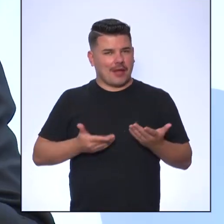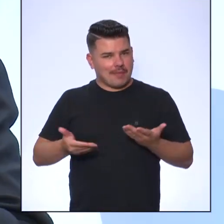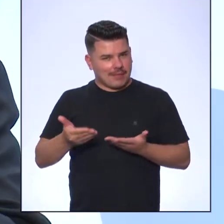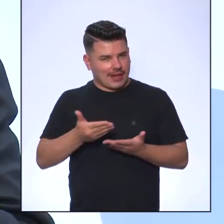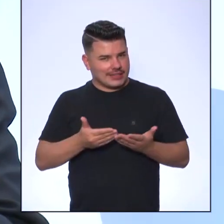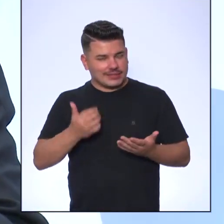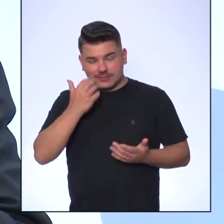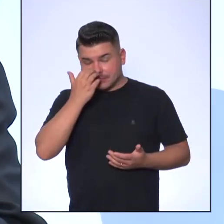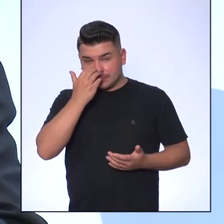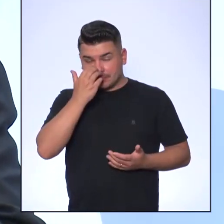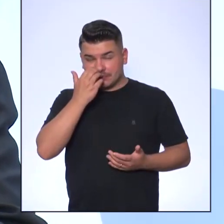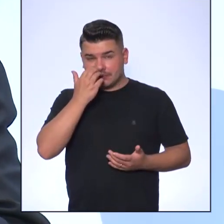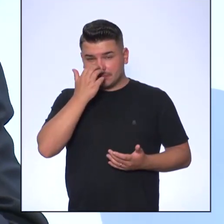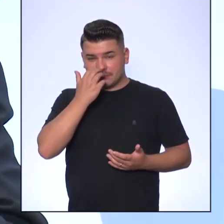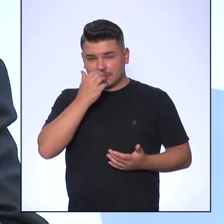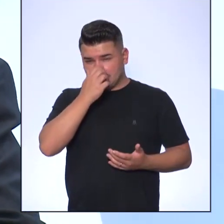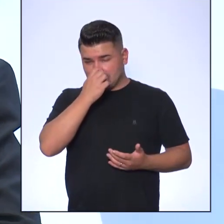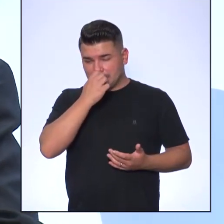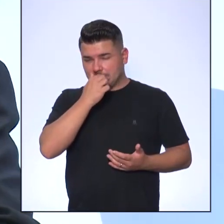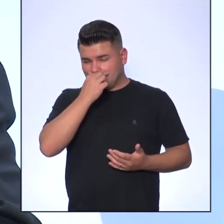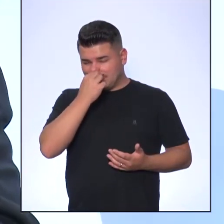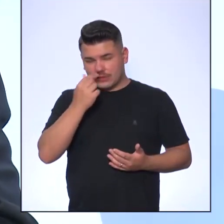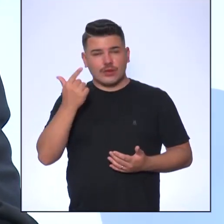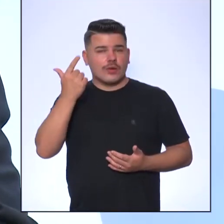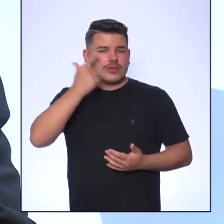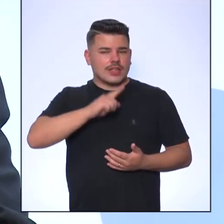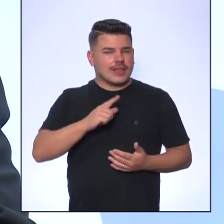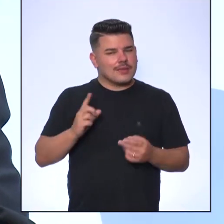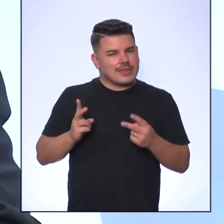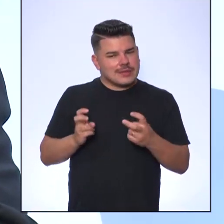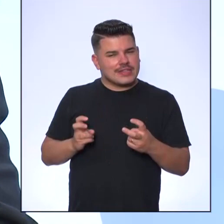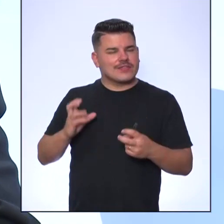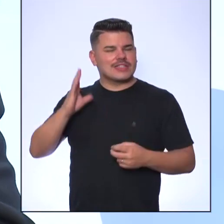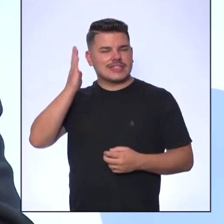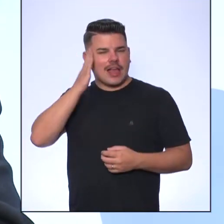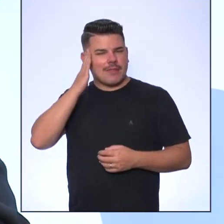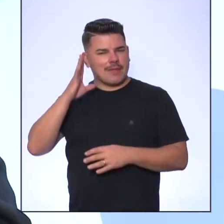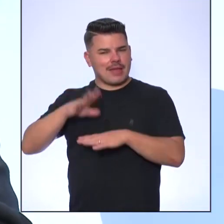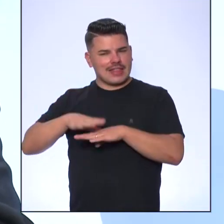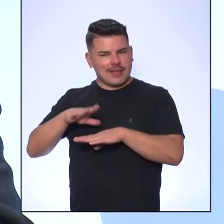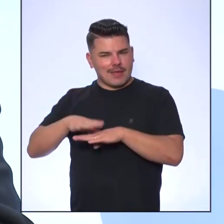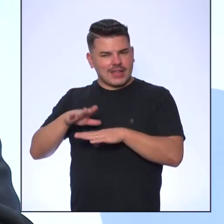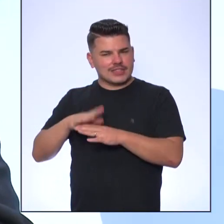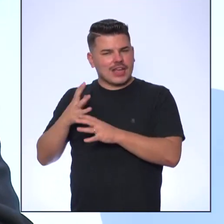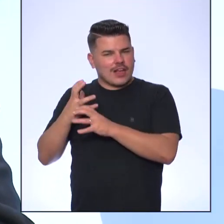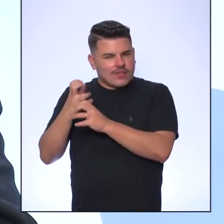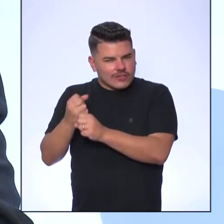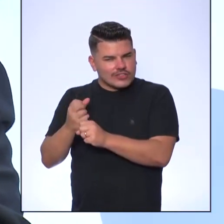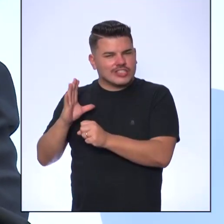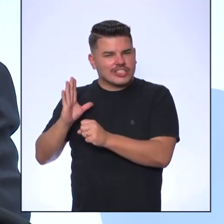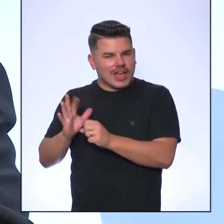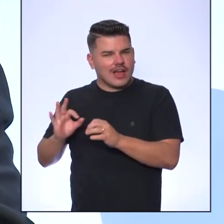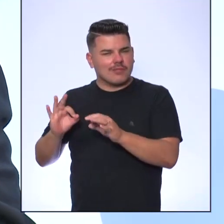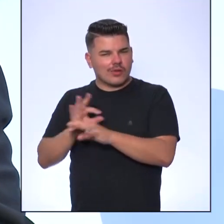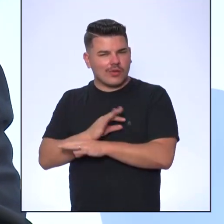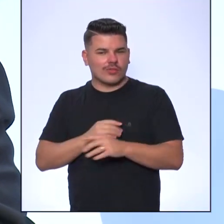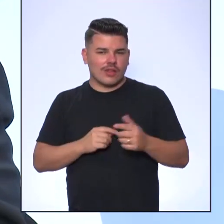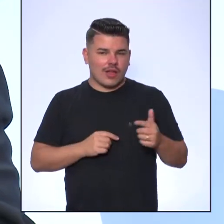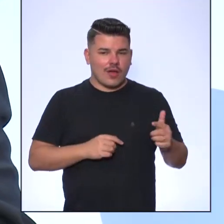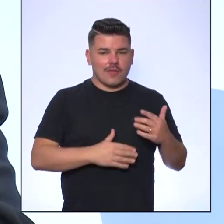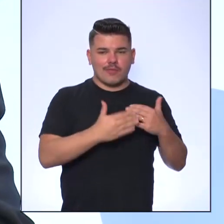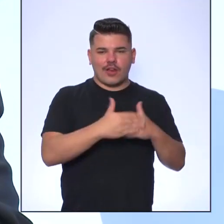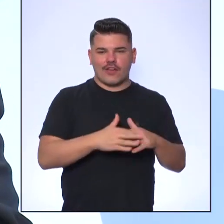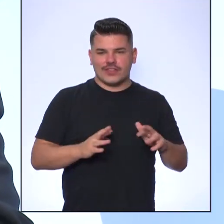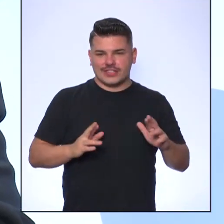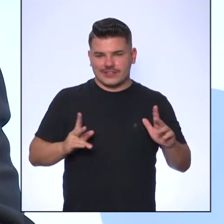se você sabe determinado conjunto de conhecimentos de matemática, mesmo que eu faça provas diferentes. Aliás, as